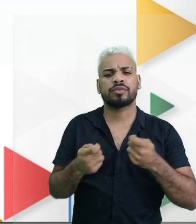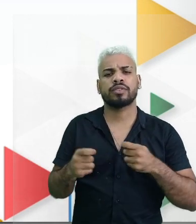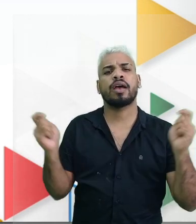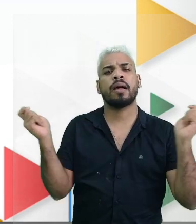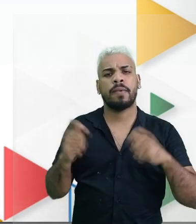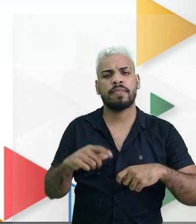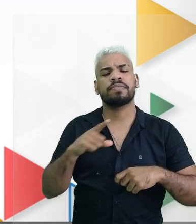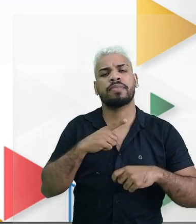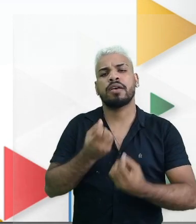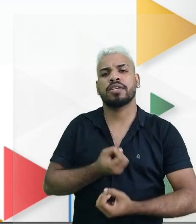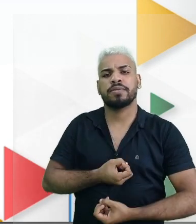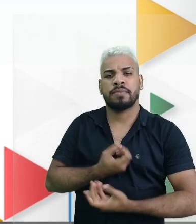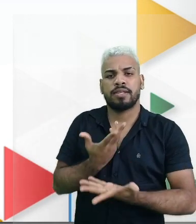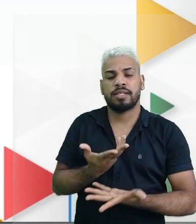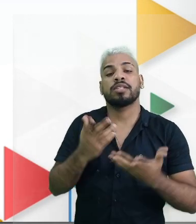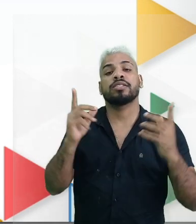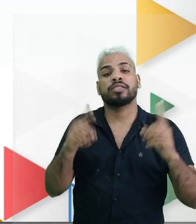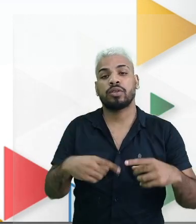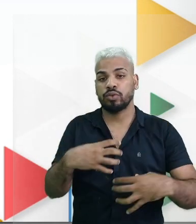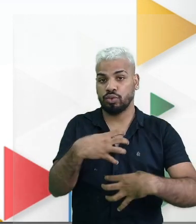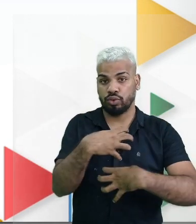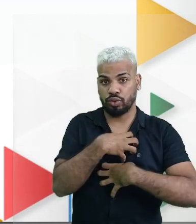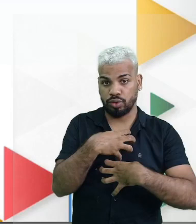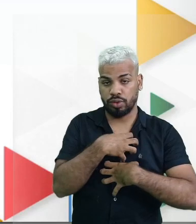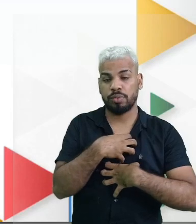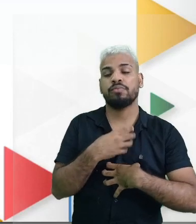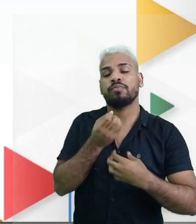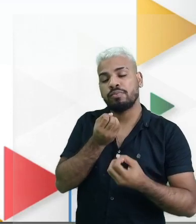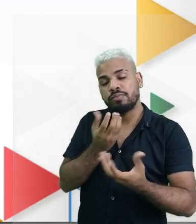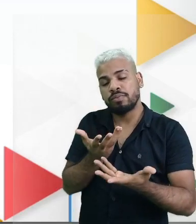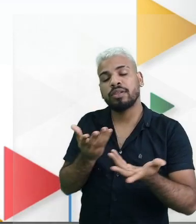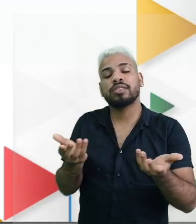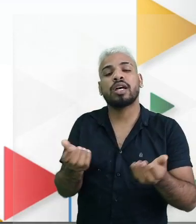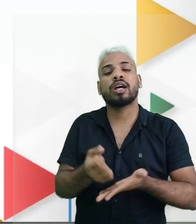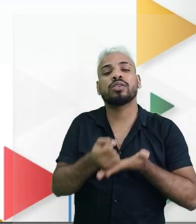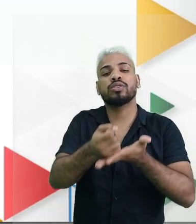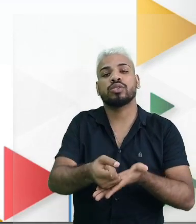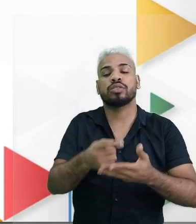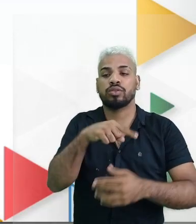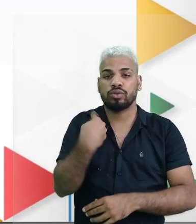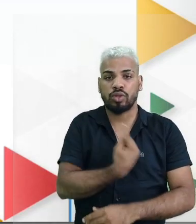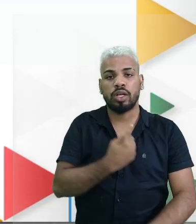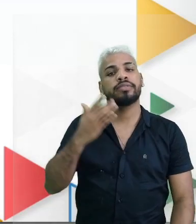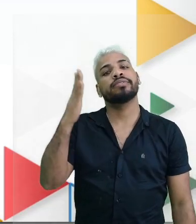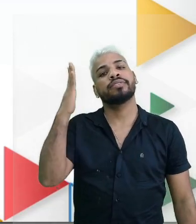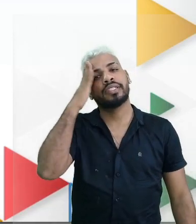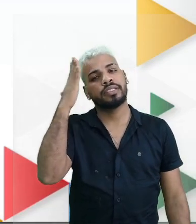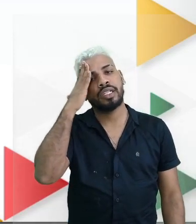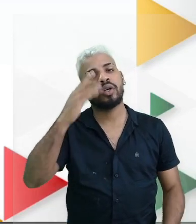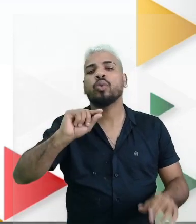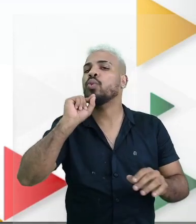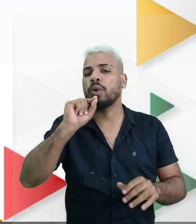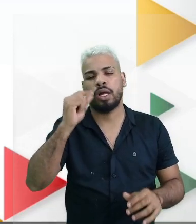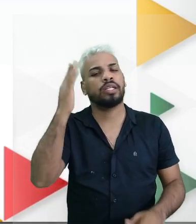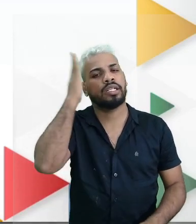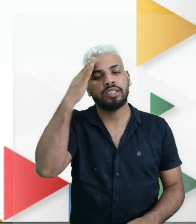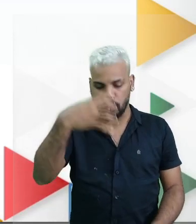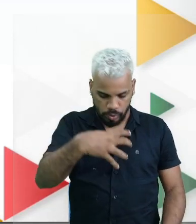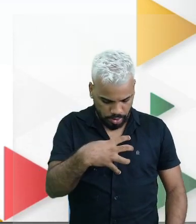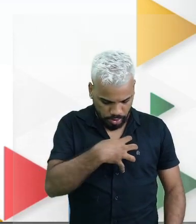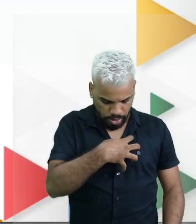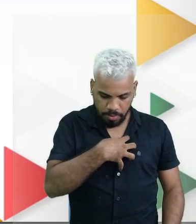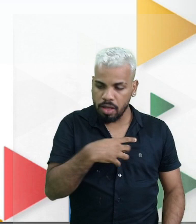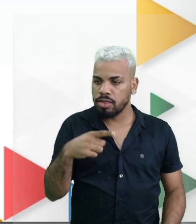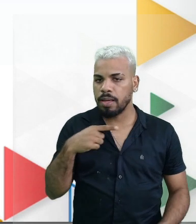de expressar o que sentimos e colabora para que entendamos os sentimentos dos que